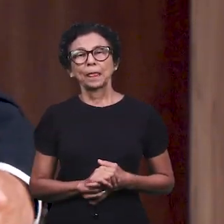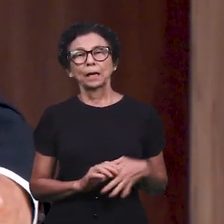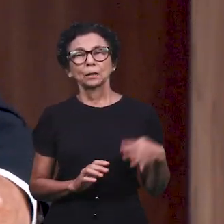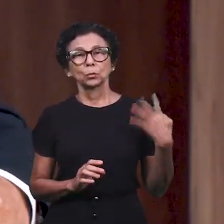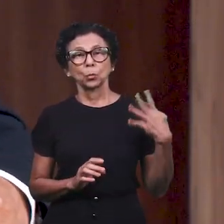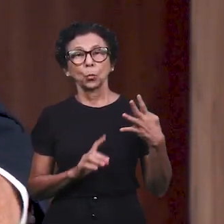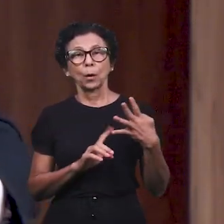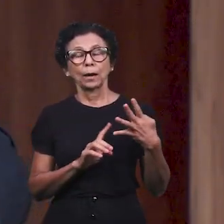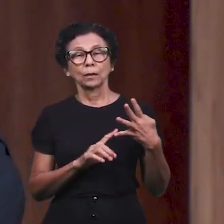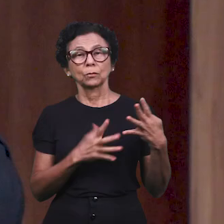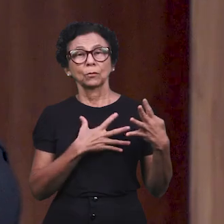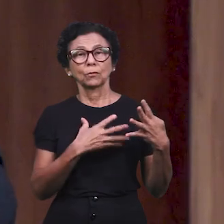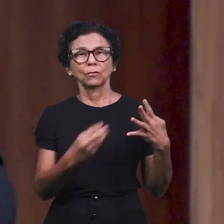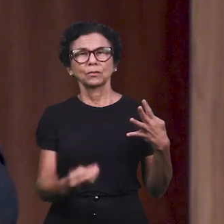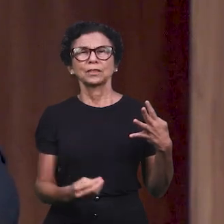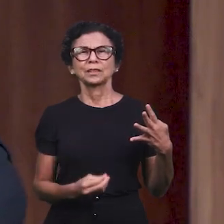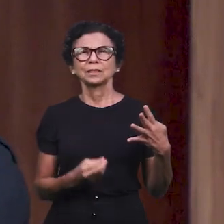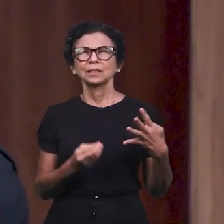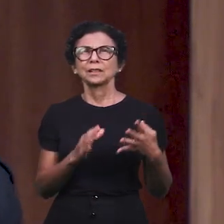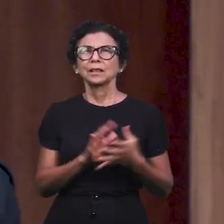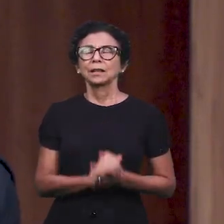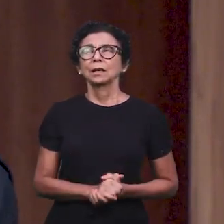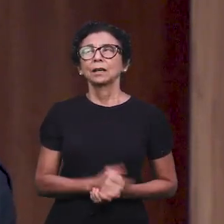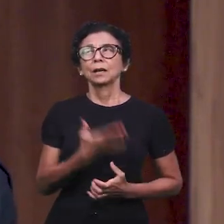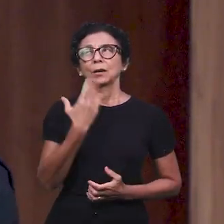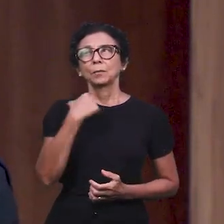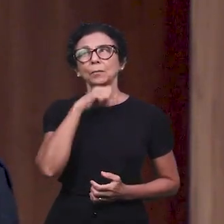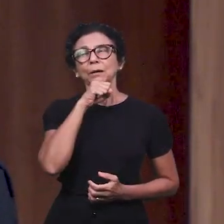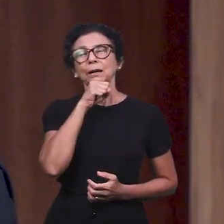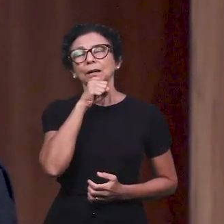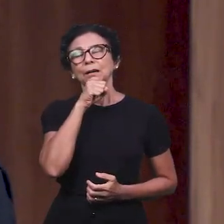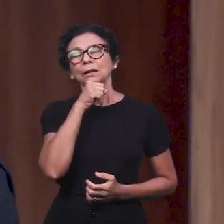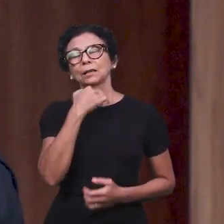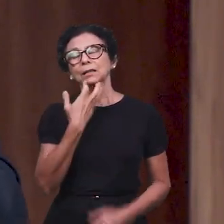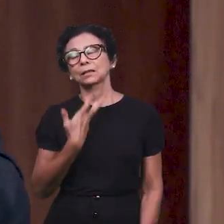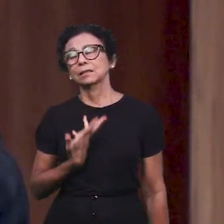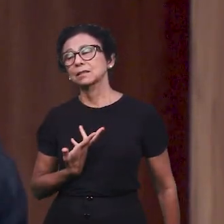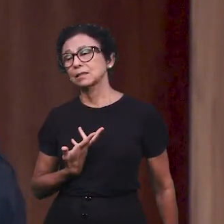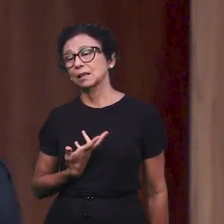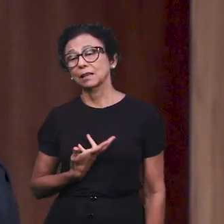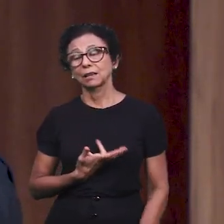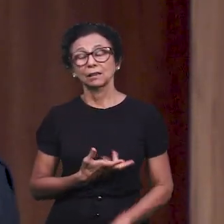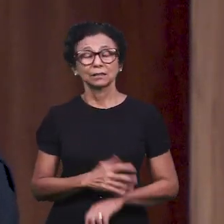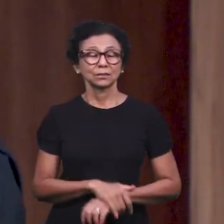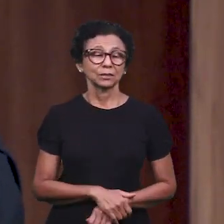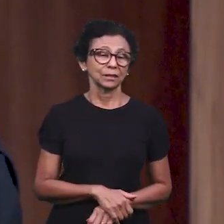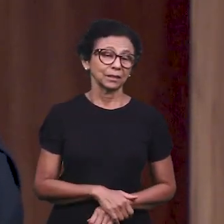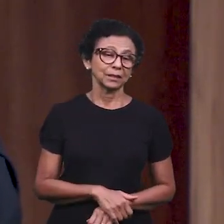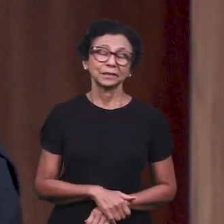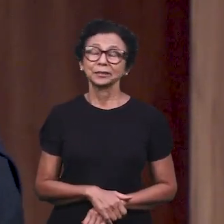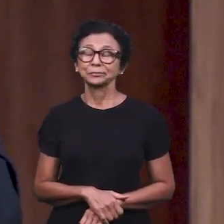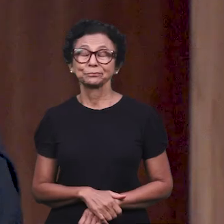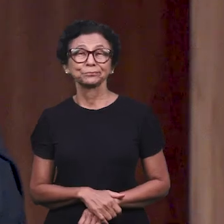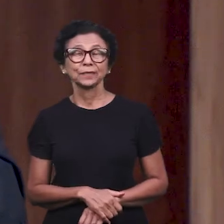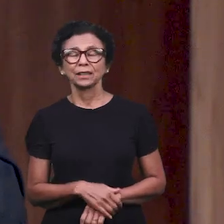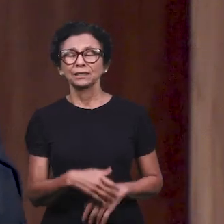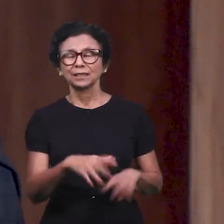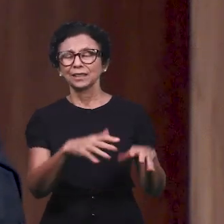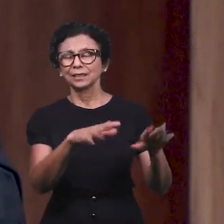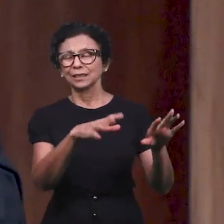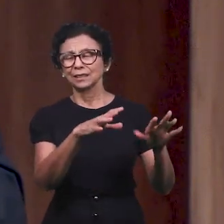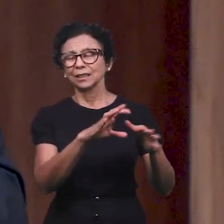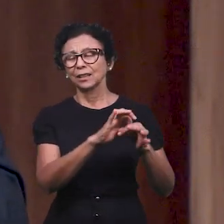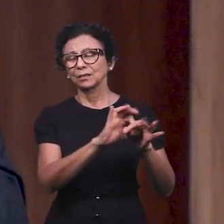quando chegar no 3º, 4º filho, parece que o pai está um pouco cansado, está numa fase da vida que não está com tanta disposição, e começa a deixar um pouco